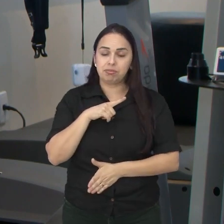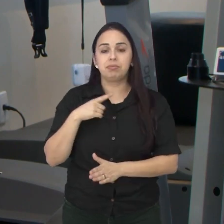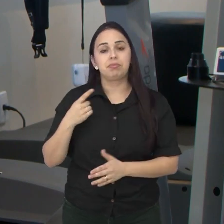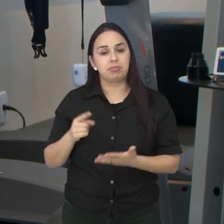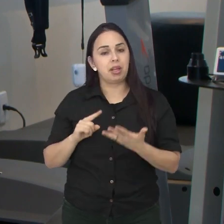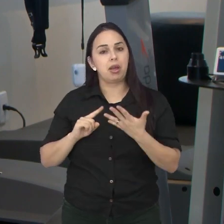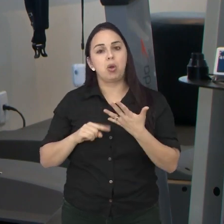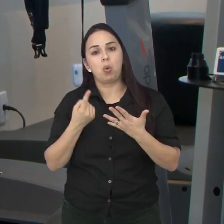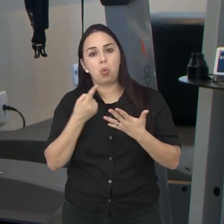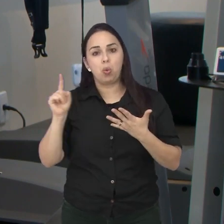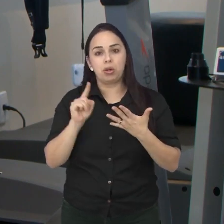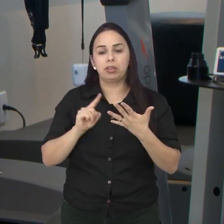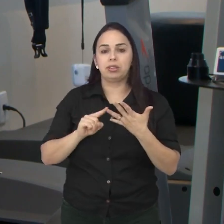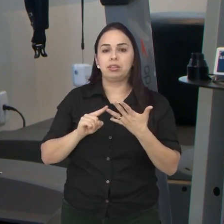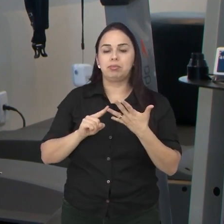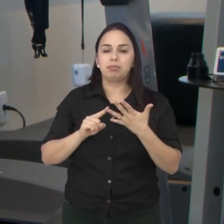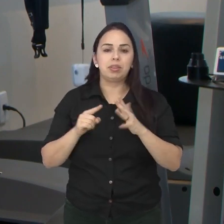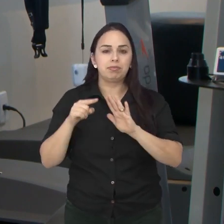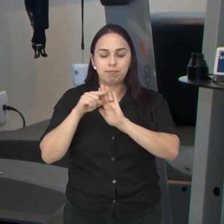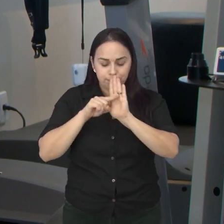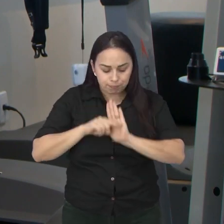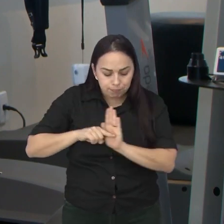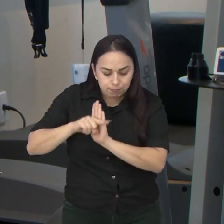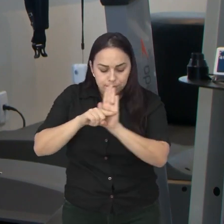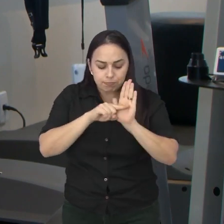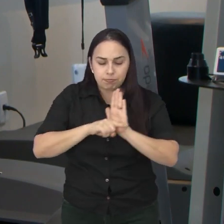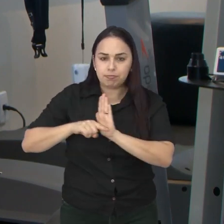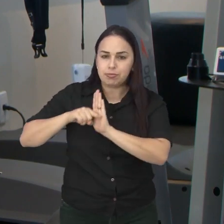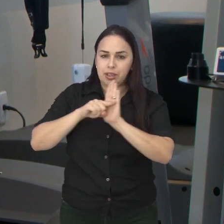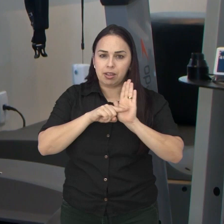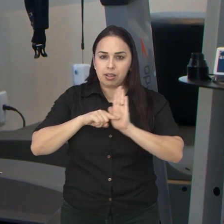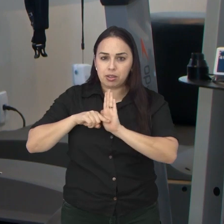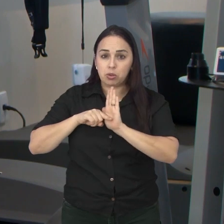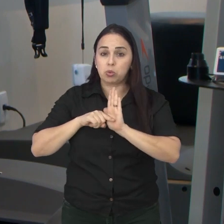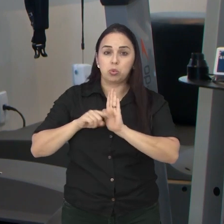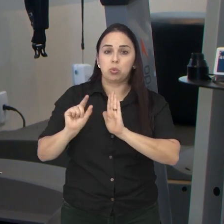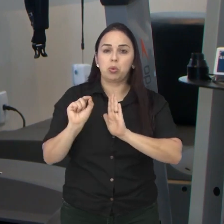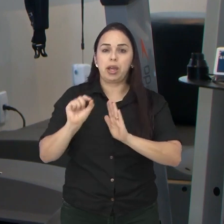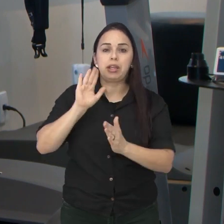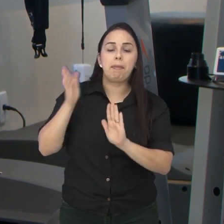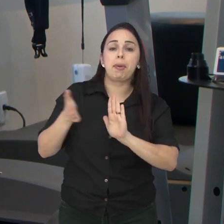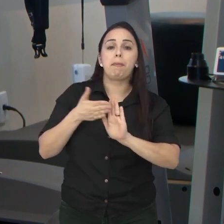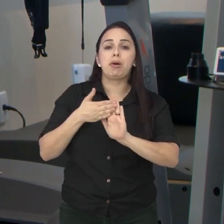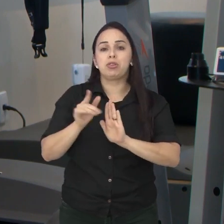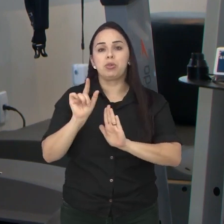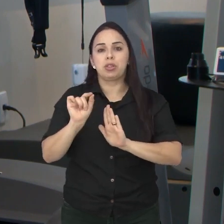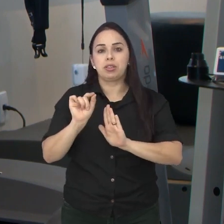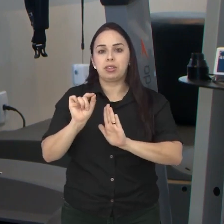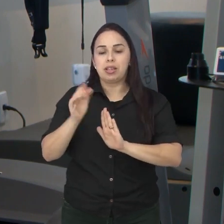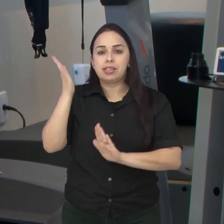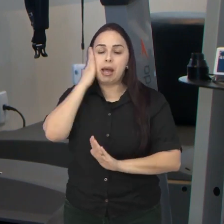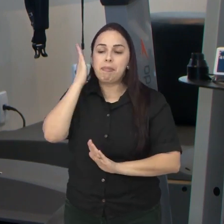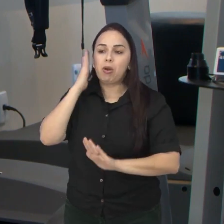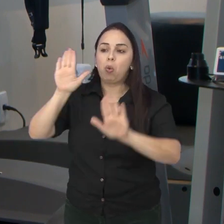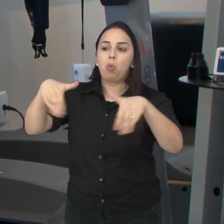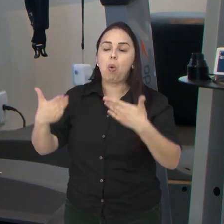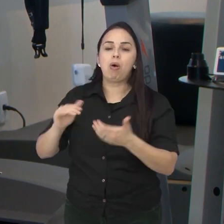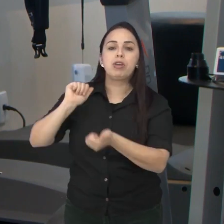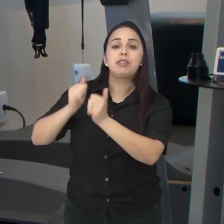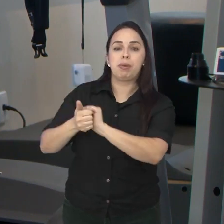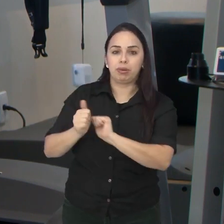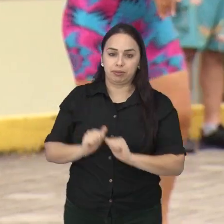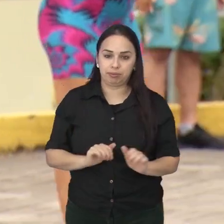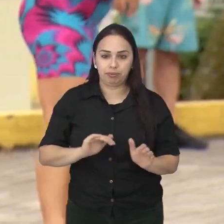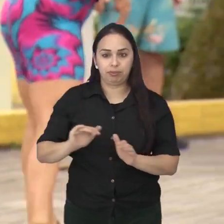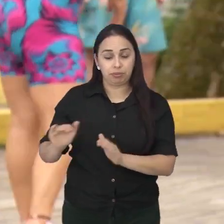que a gente vai propor. E, por último, a avaliação fisiológica, que essa avaliação fisiológica ela já entra mais com esse intuito, com essa proposta de performance